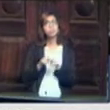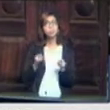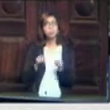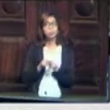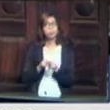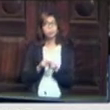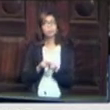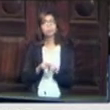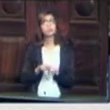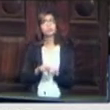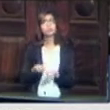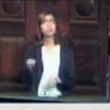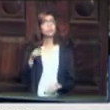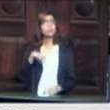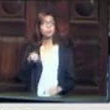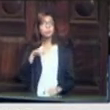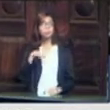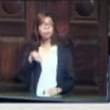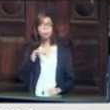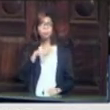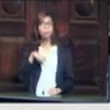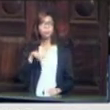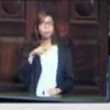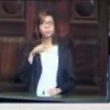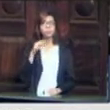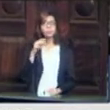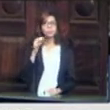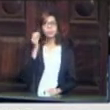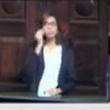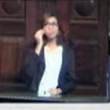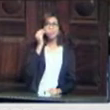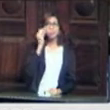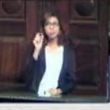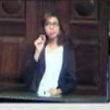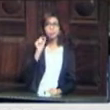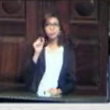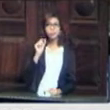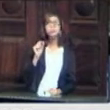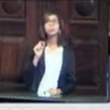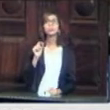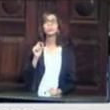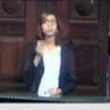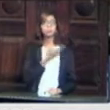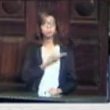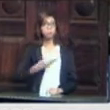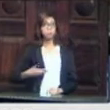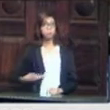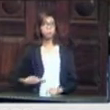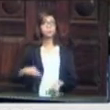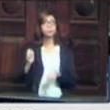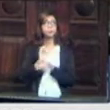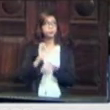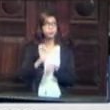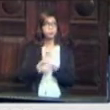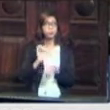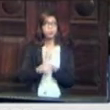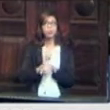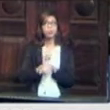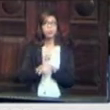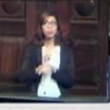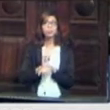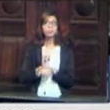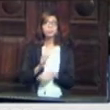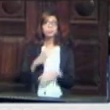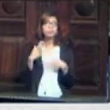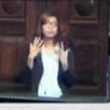União. Mas nós não nos contentamos em receber aqui, ou melhor, o governo do Estado não se contentou